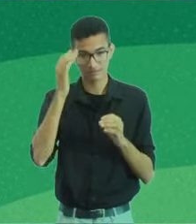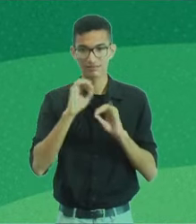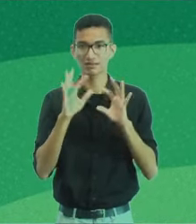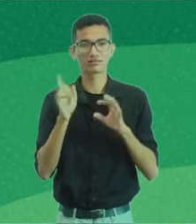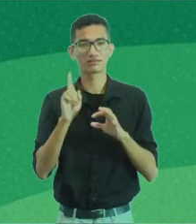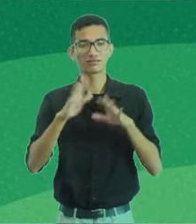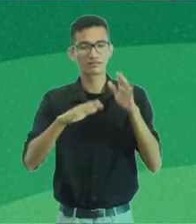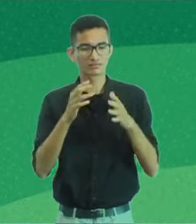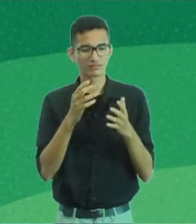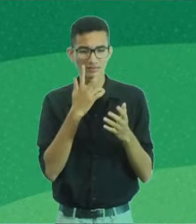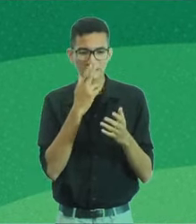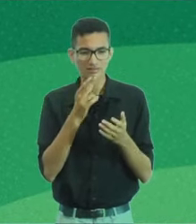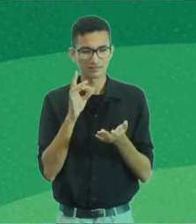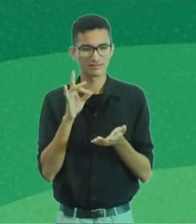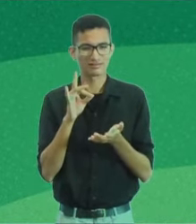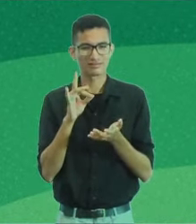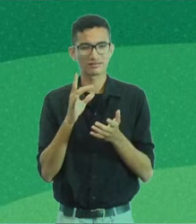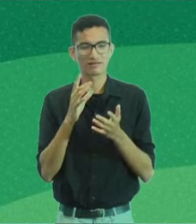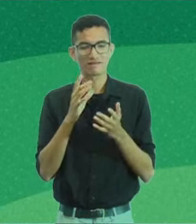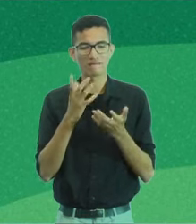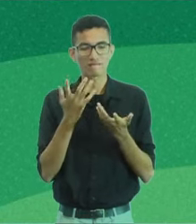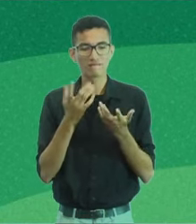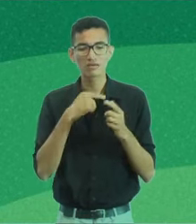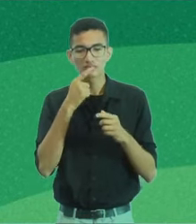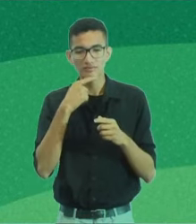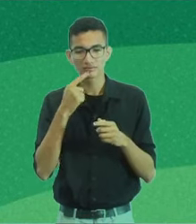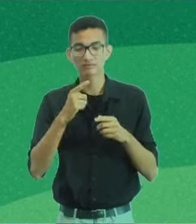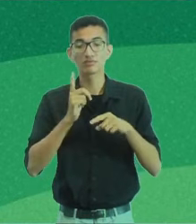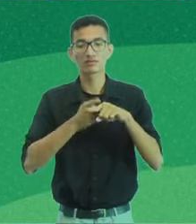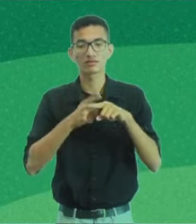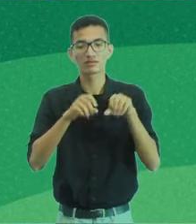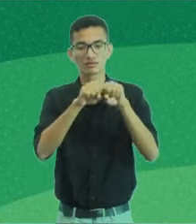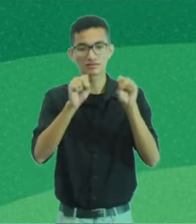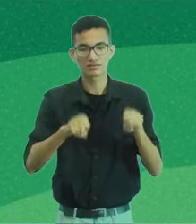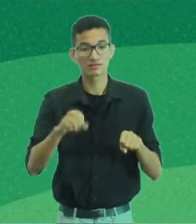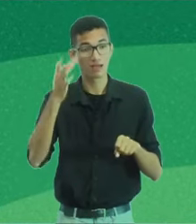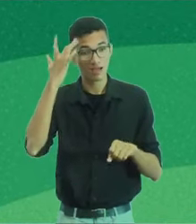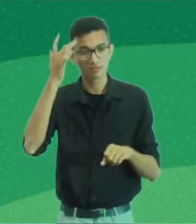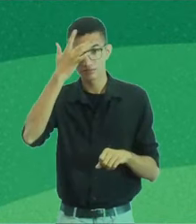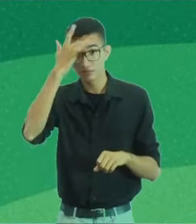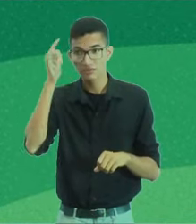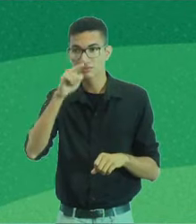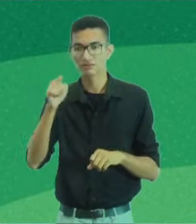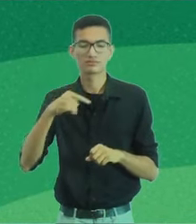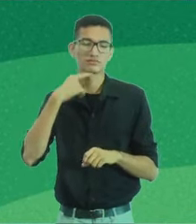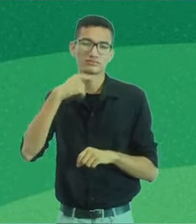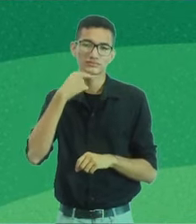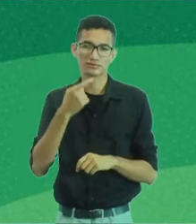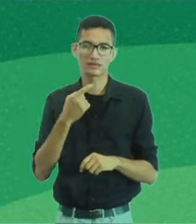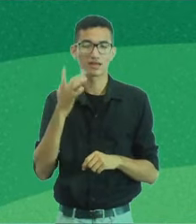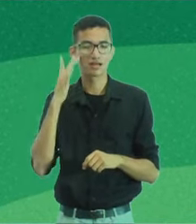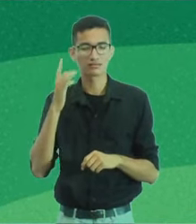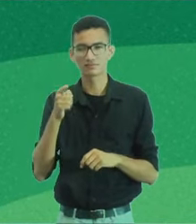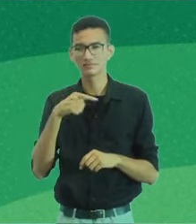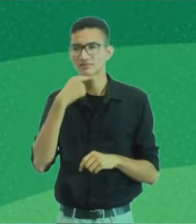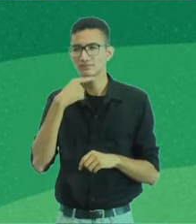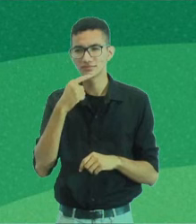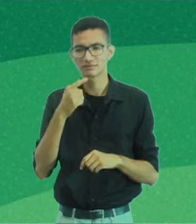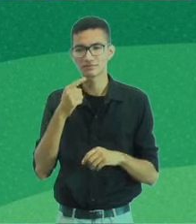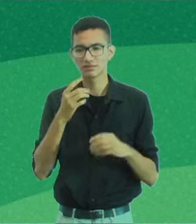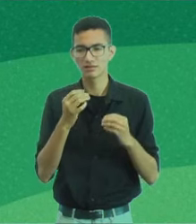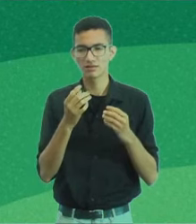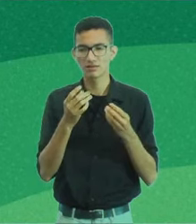vezes nem prováveis porque o sistema acha que essas coisas são improváveis as pessoas botam minhocas